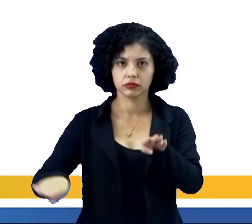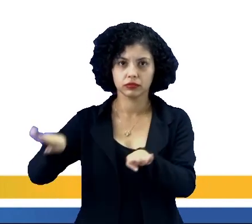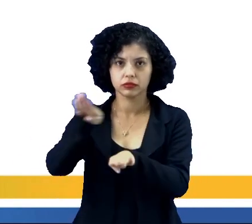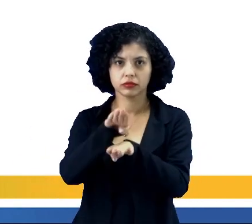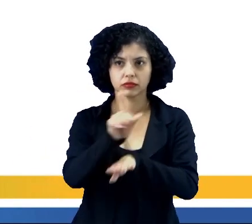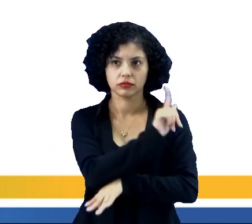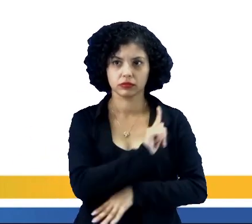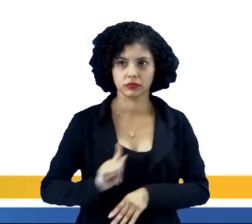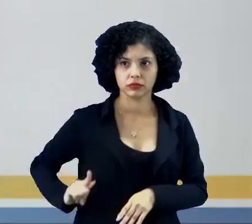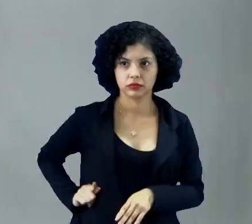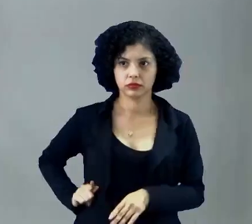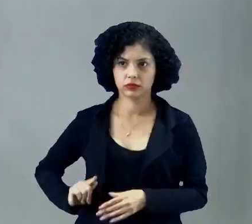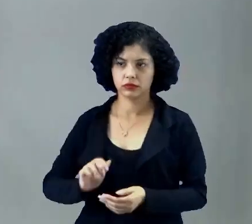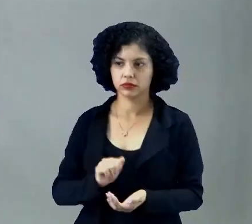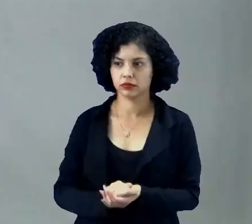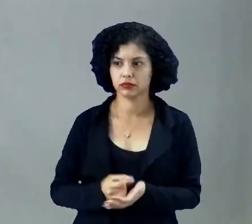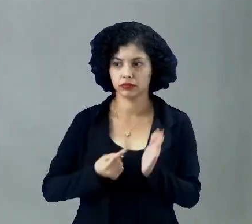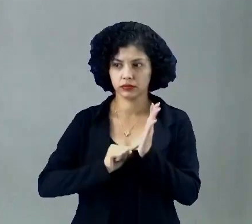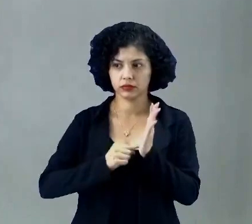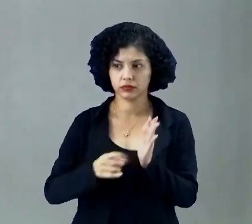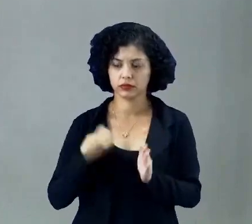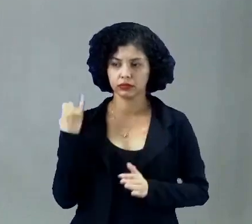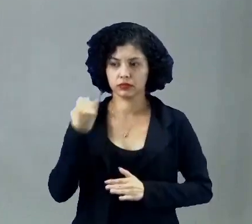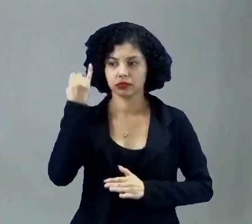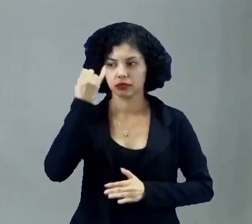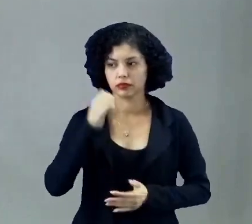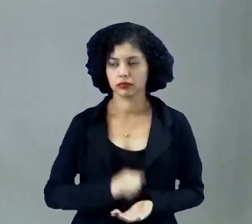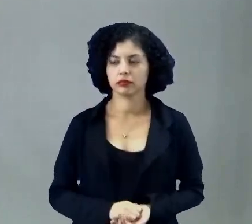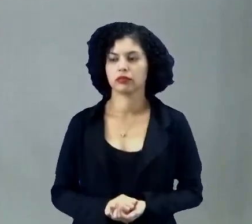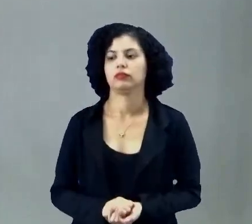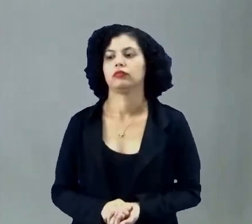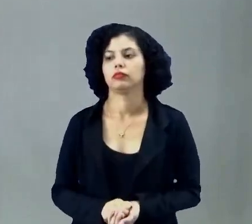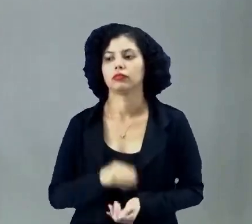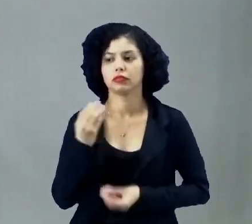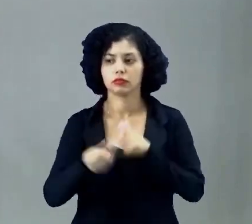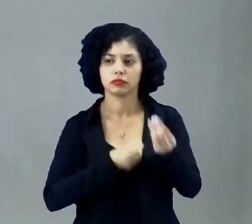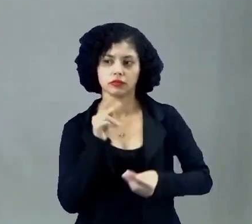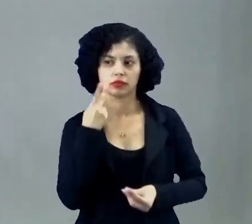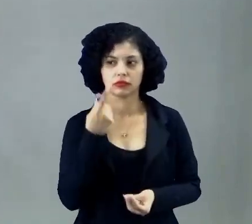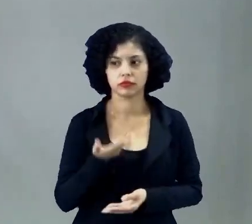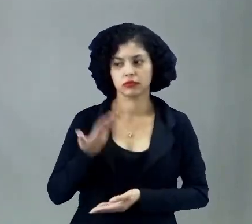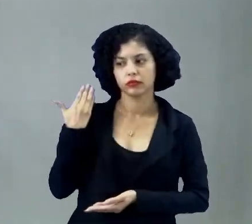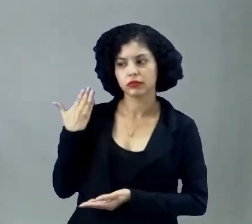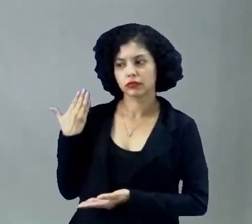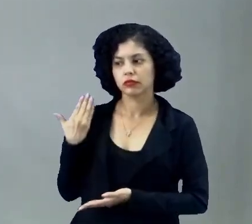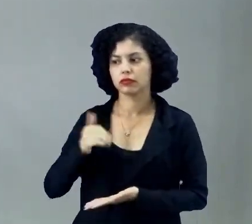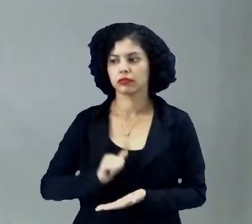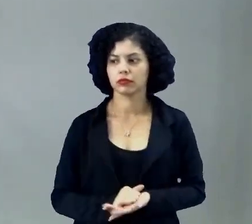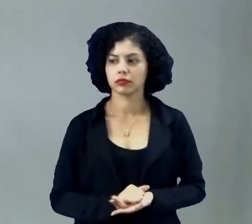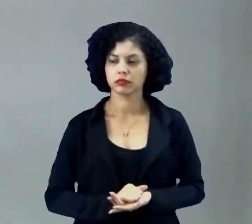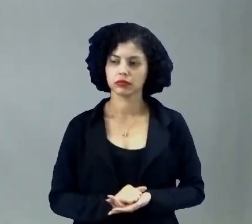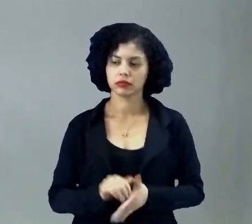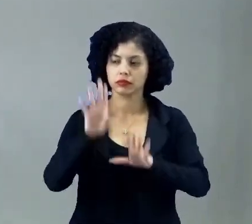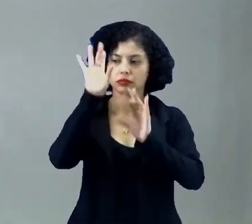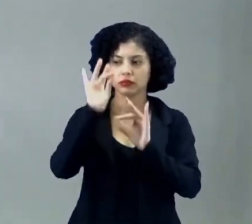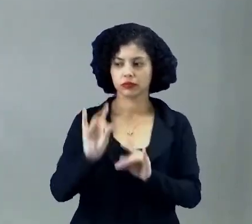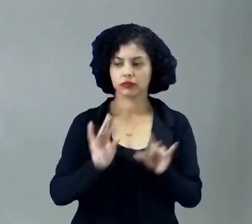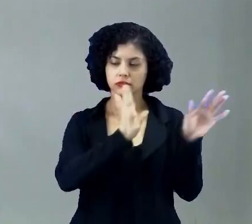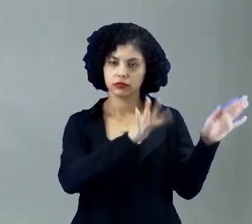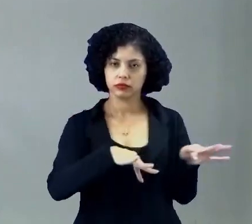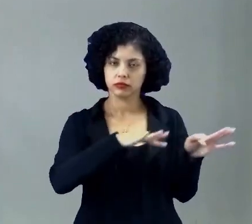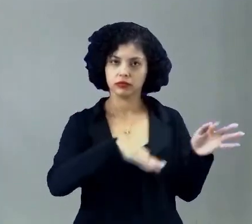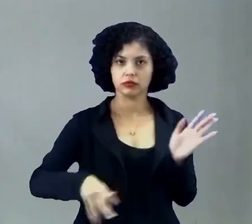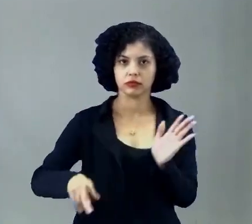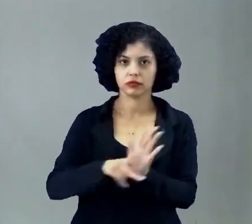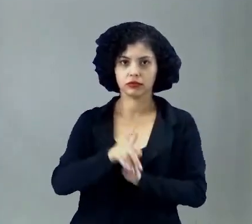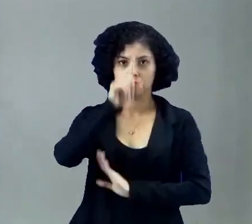soberania governamental. Esse é um ponto imprescindível. Como eu disse anteriormente a todos vocês, cada feudo